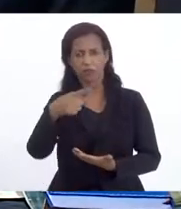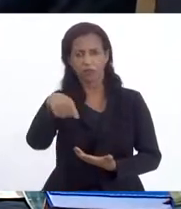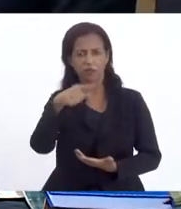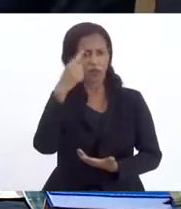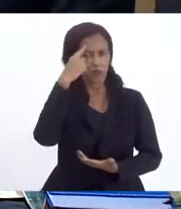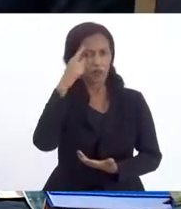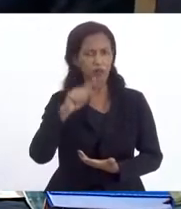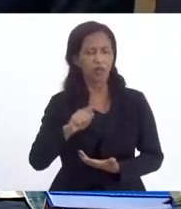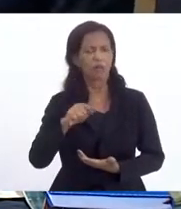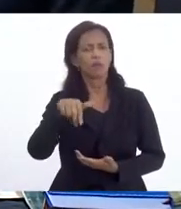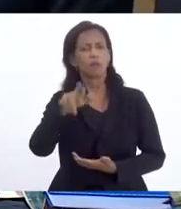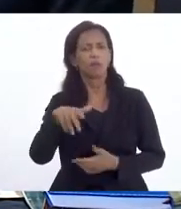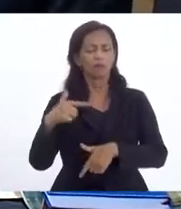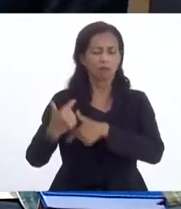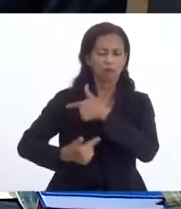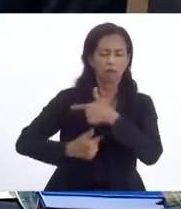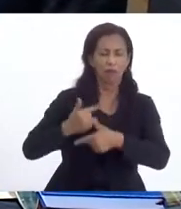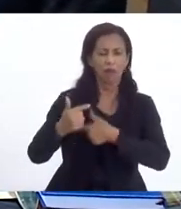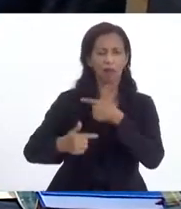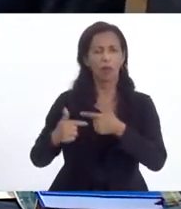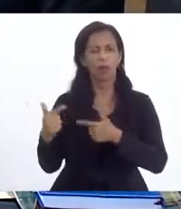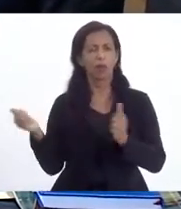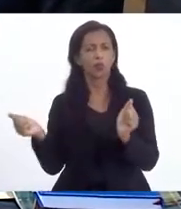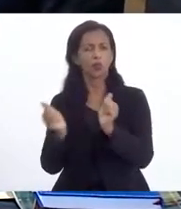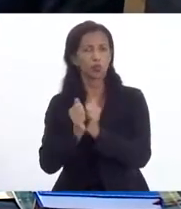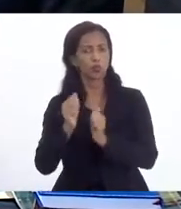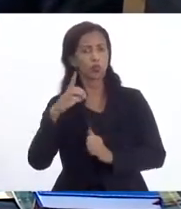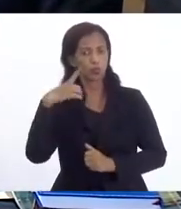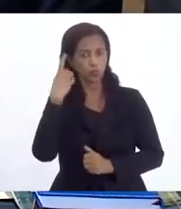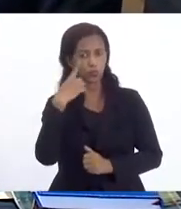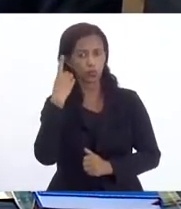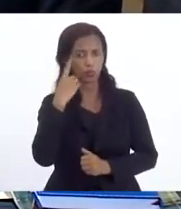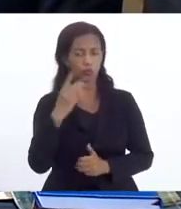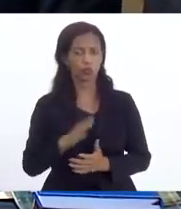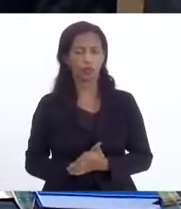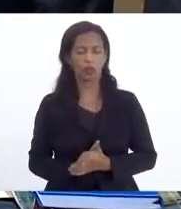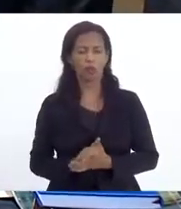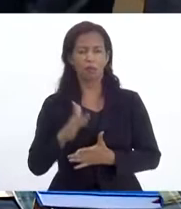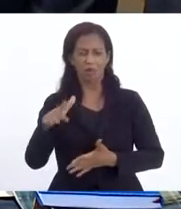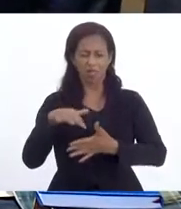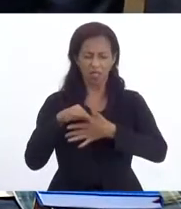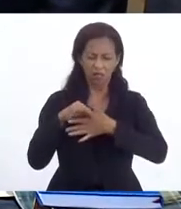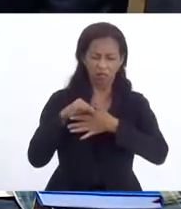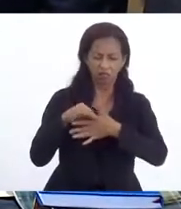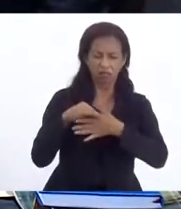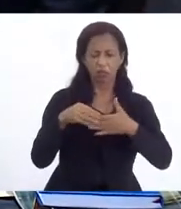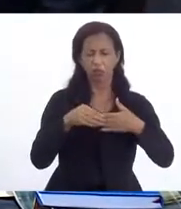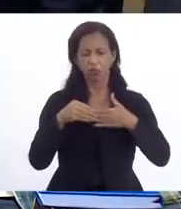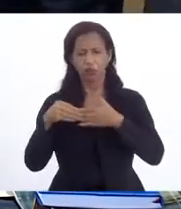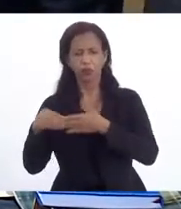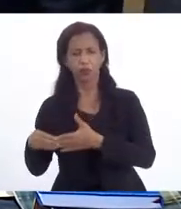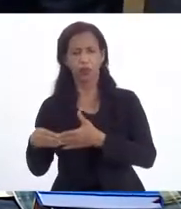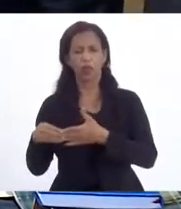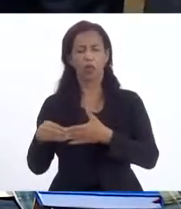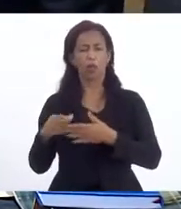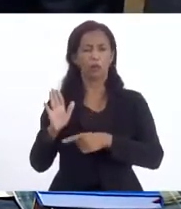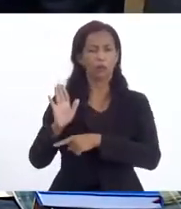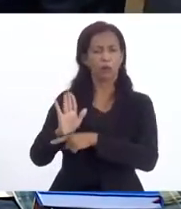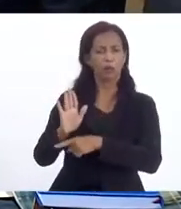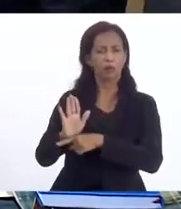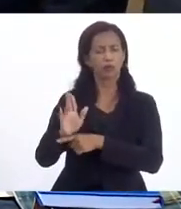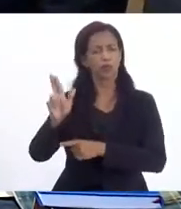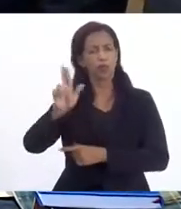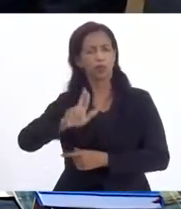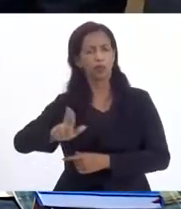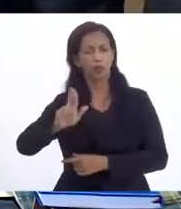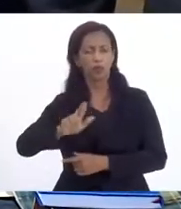foi quem trabalhou duramente com outros deputados, claro, mas estava à frente dos duodécimos da nossa universidade. Foi